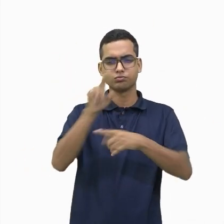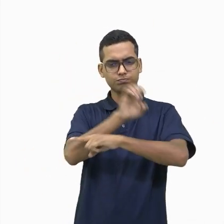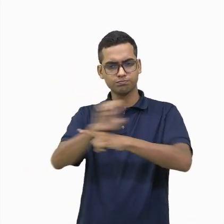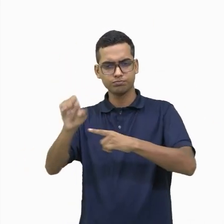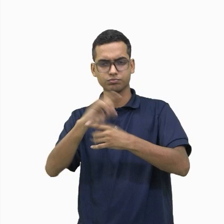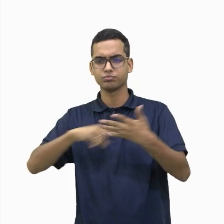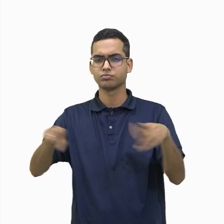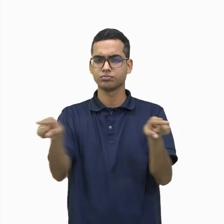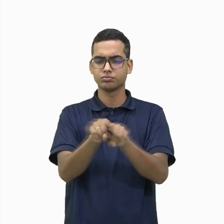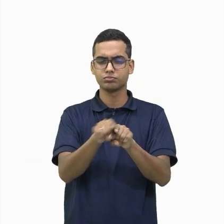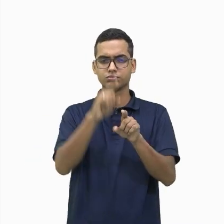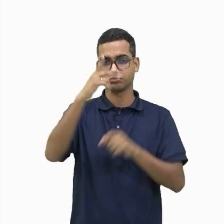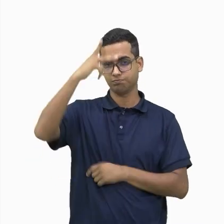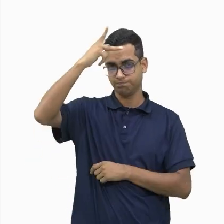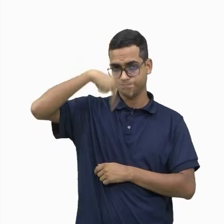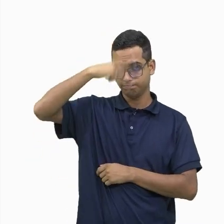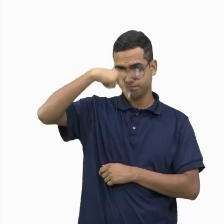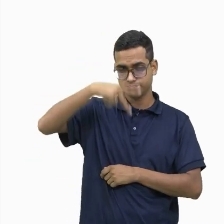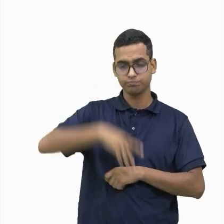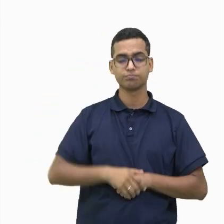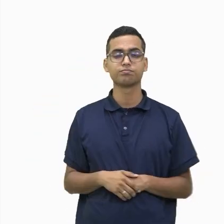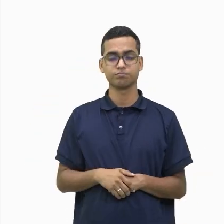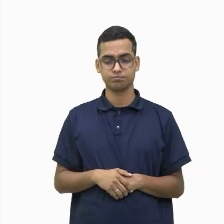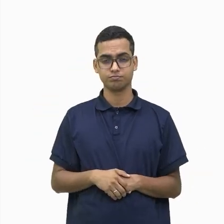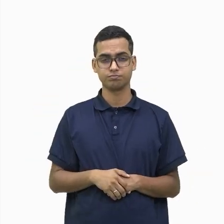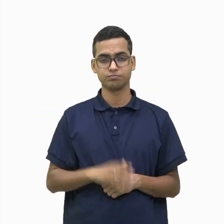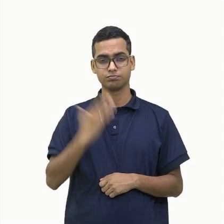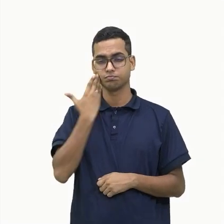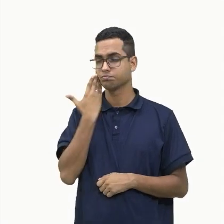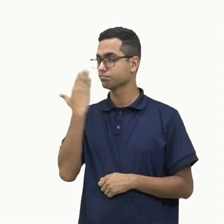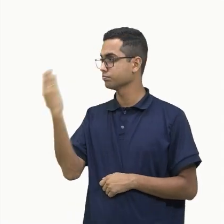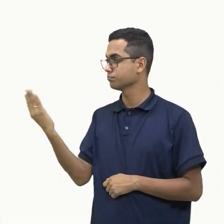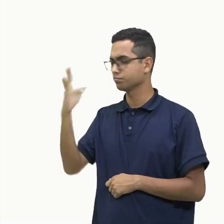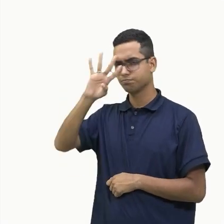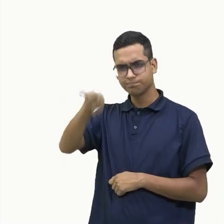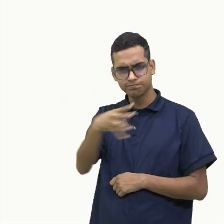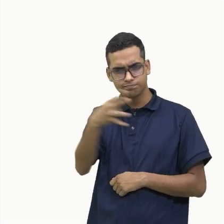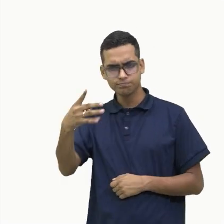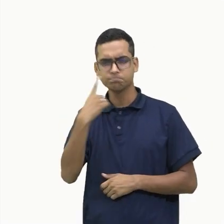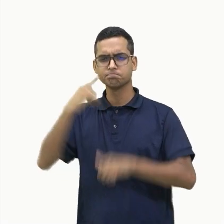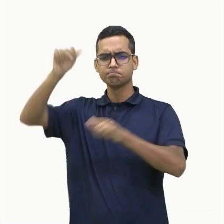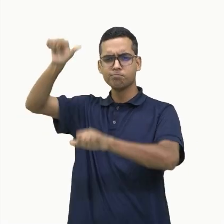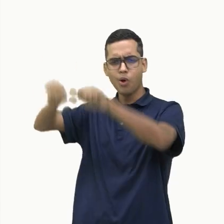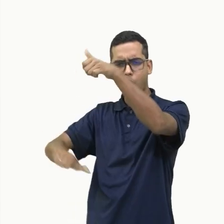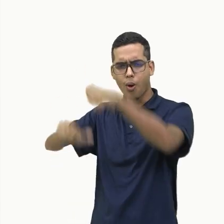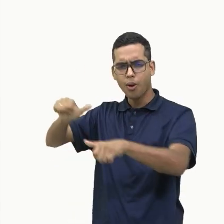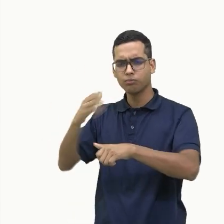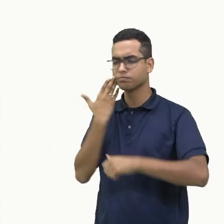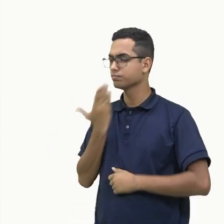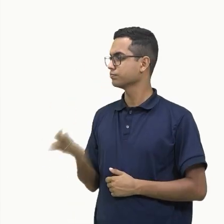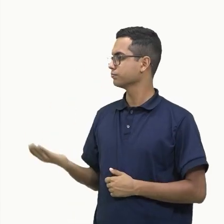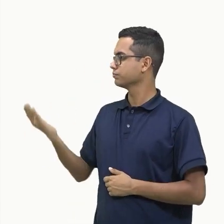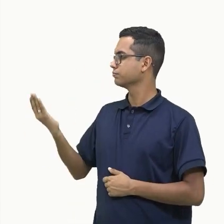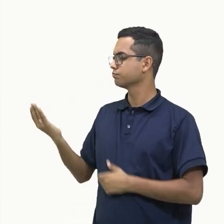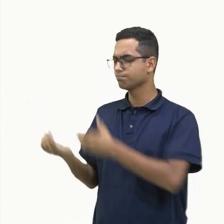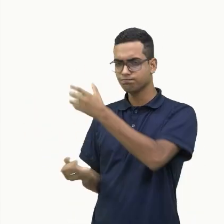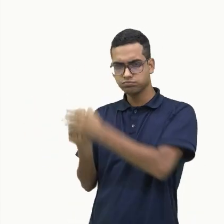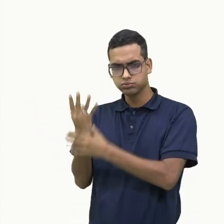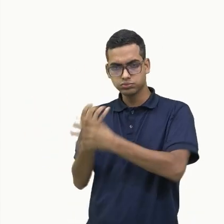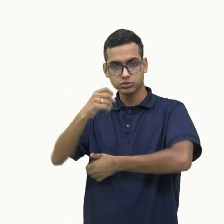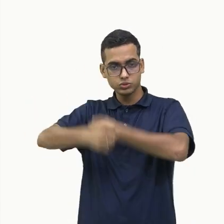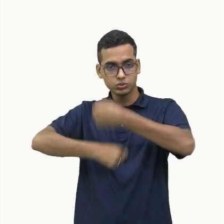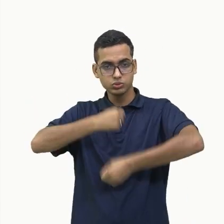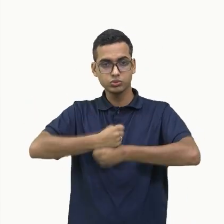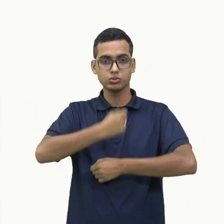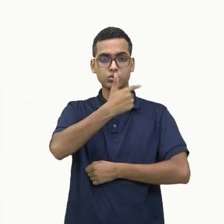Peru, ok? Então, analisando essa tabela, gente, a produção, né, e isso foi aí no ano de 2016, a